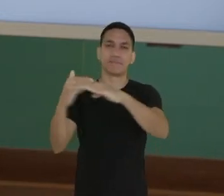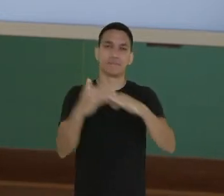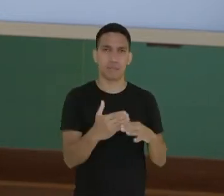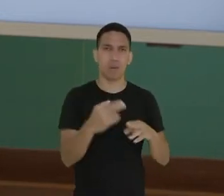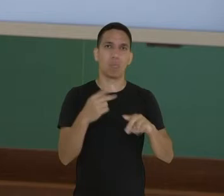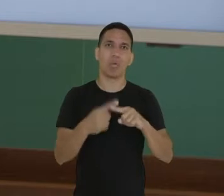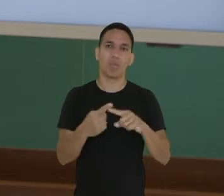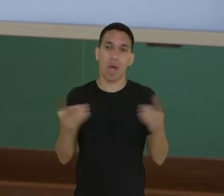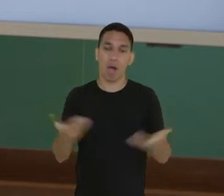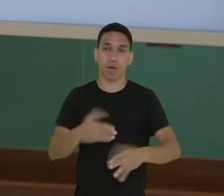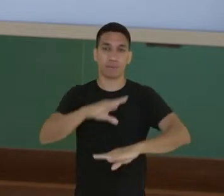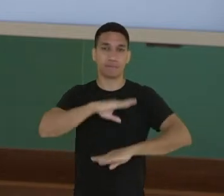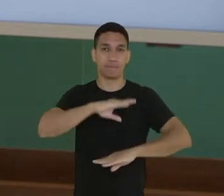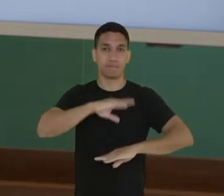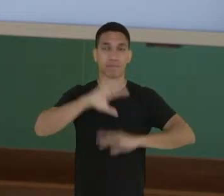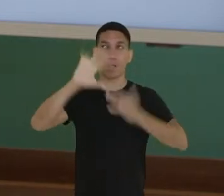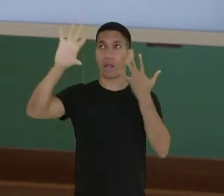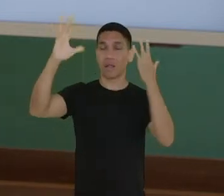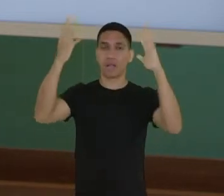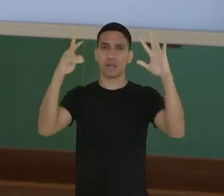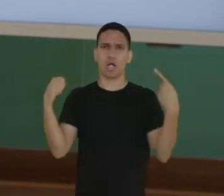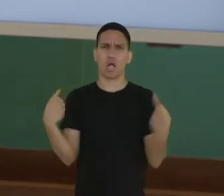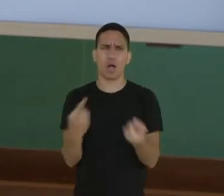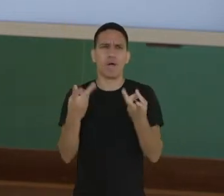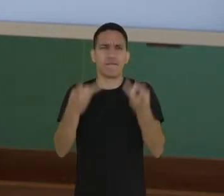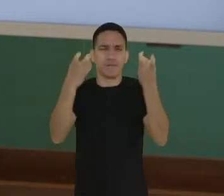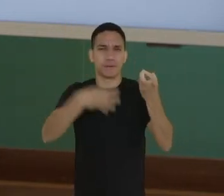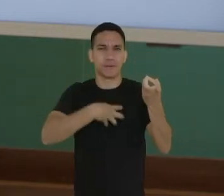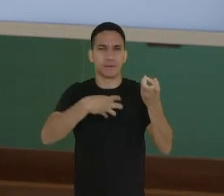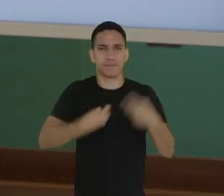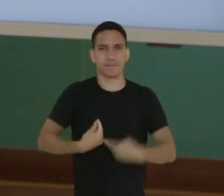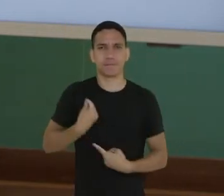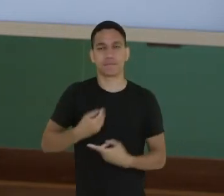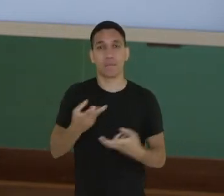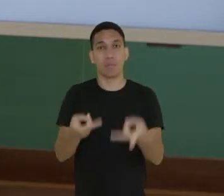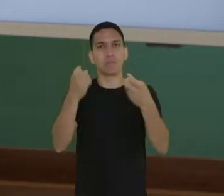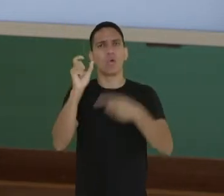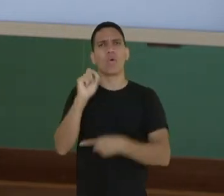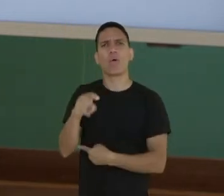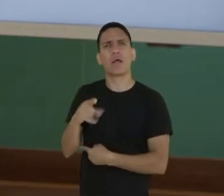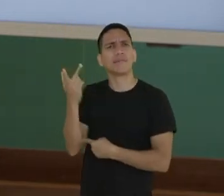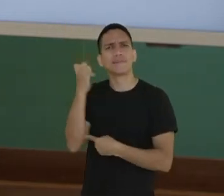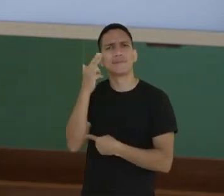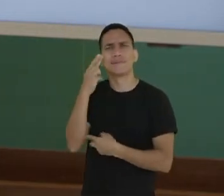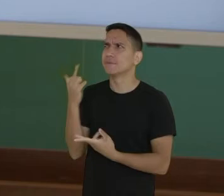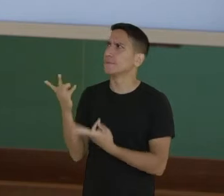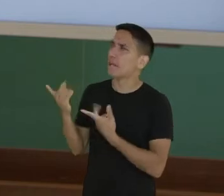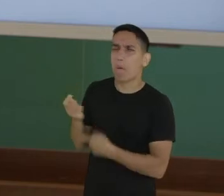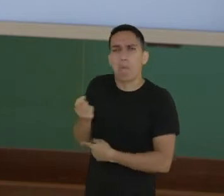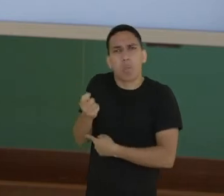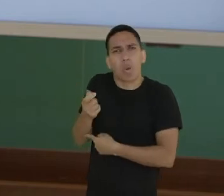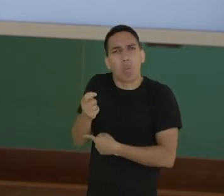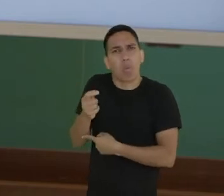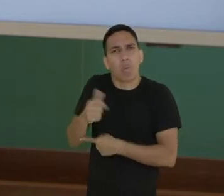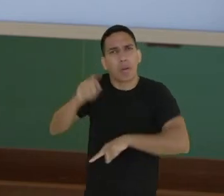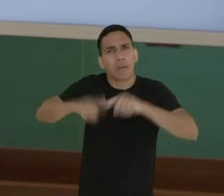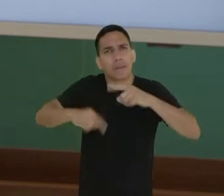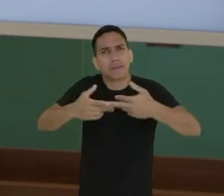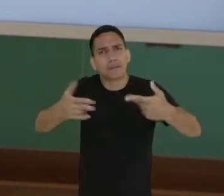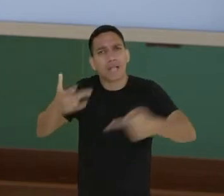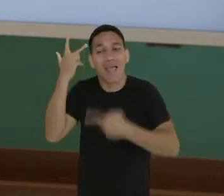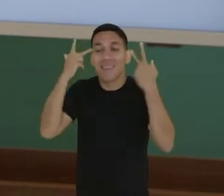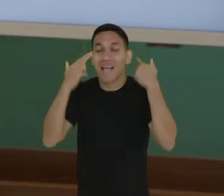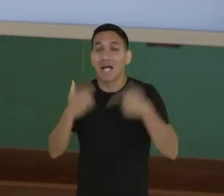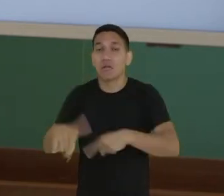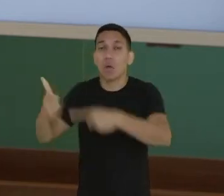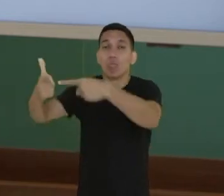nesse momento, estamos enfrentando. Então vejo que praticamente, né, tem poucos recursos naturais que são utilizados de